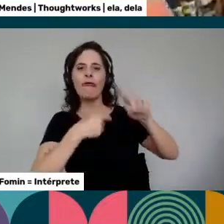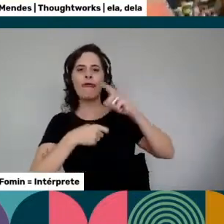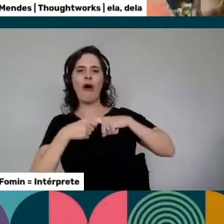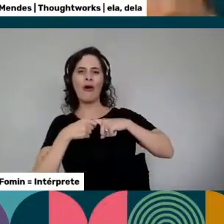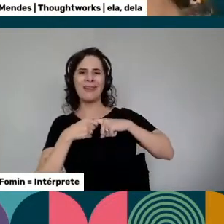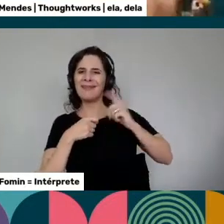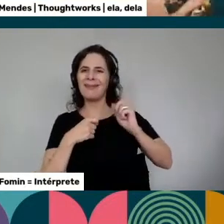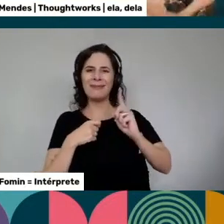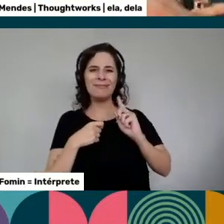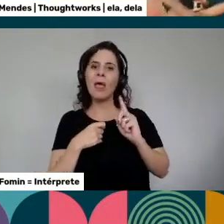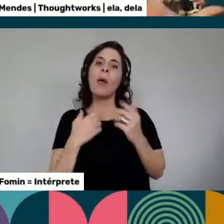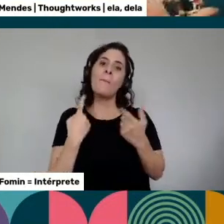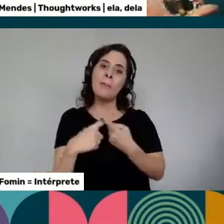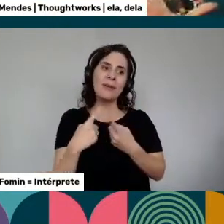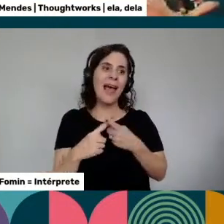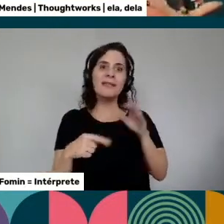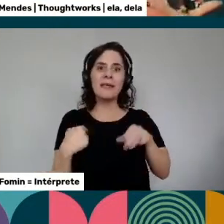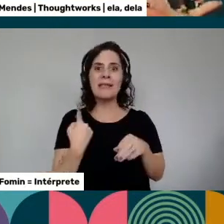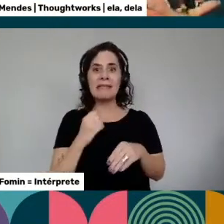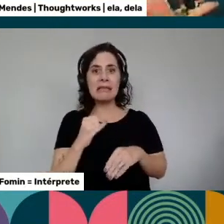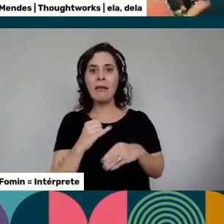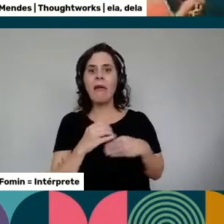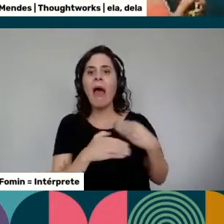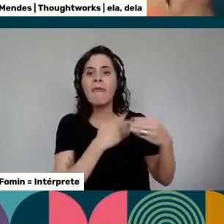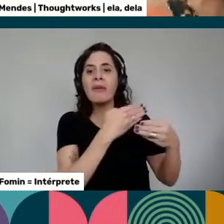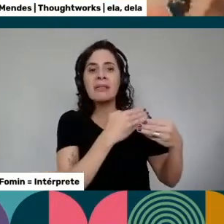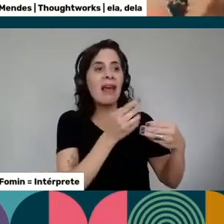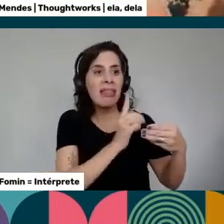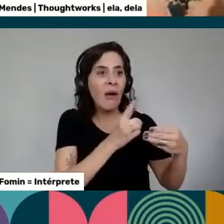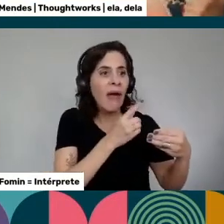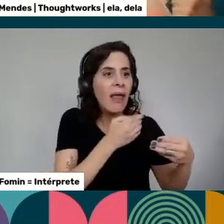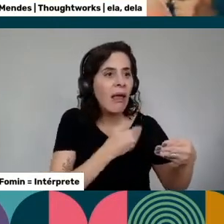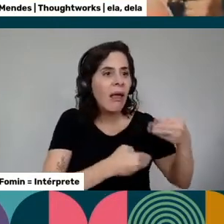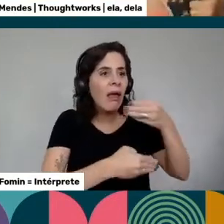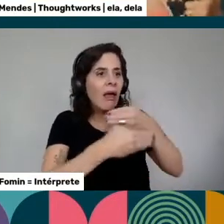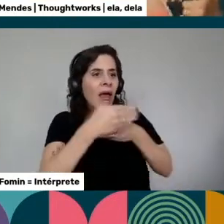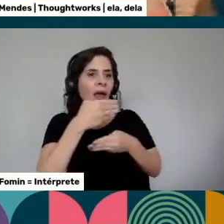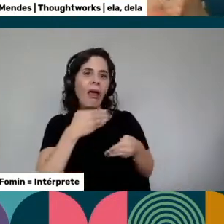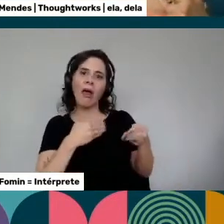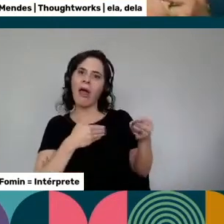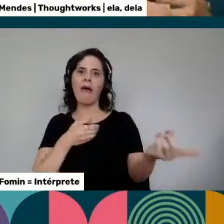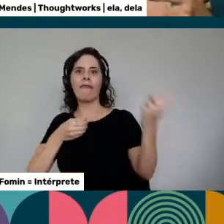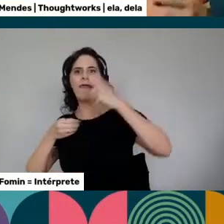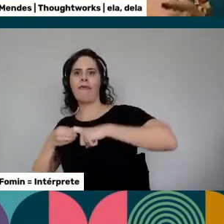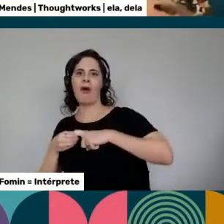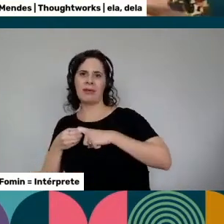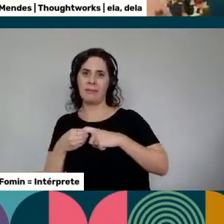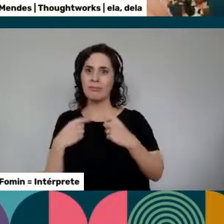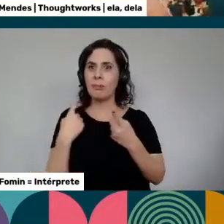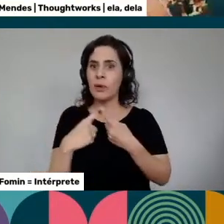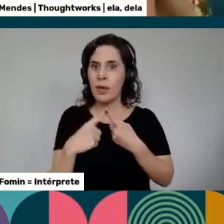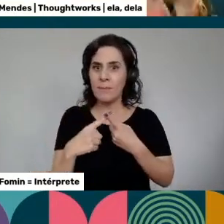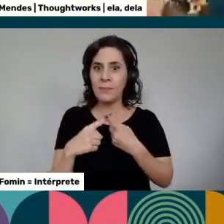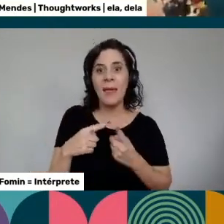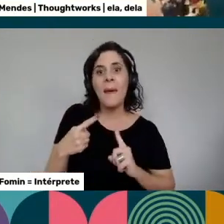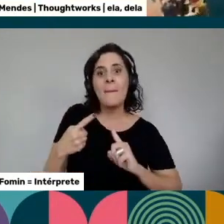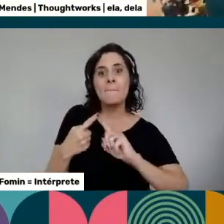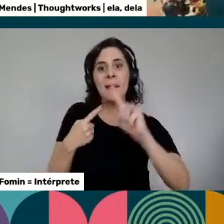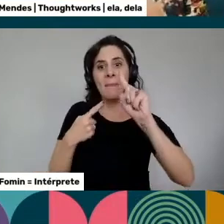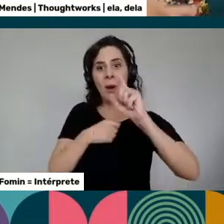isso, o risco da gente não avançar é retroceder, porque no primeiro ano de pandemia, a gente já teve uma redução